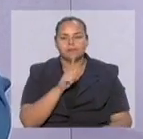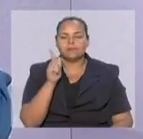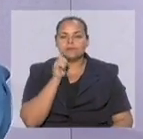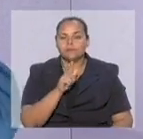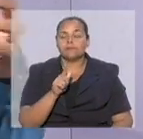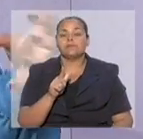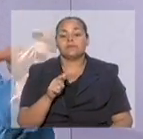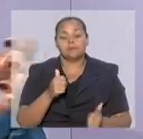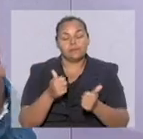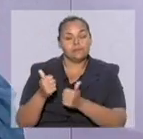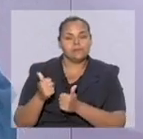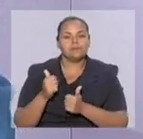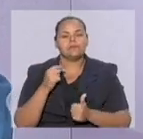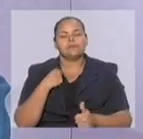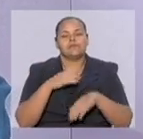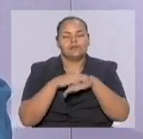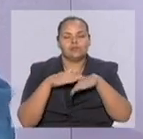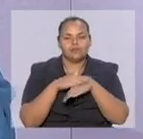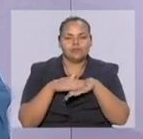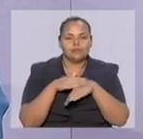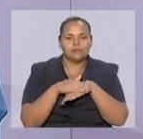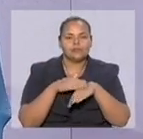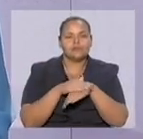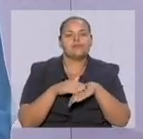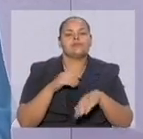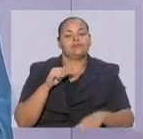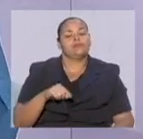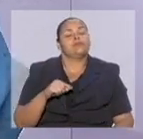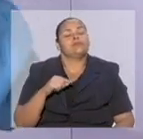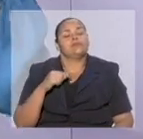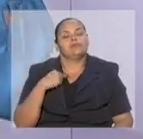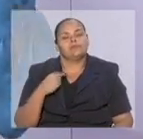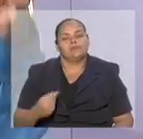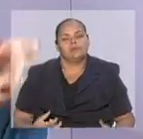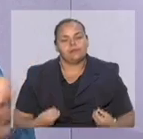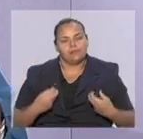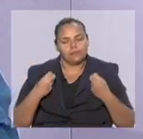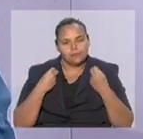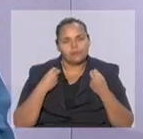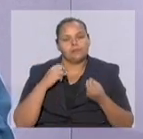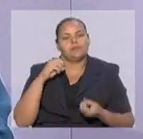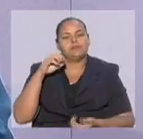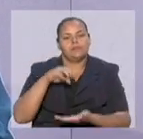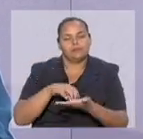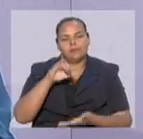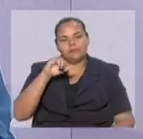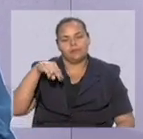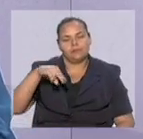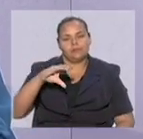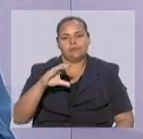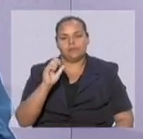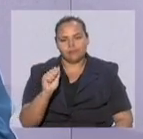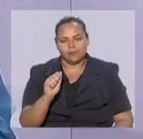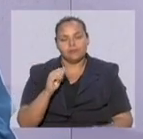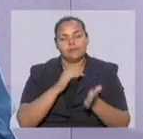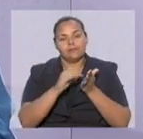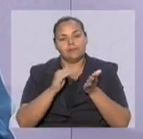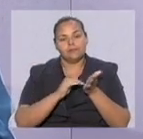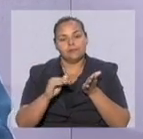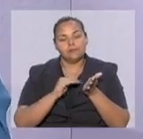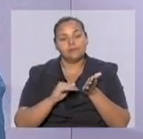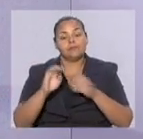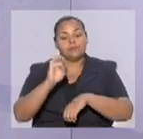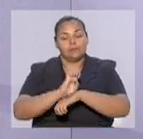E nós observamos nas conversas com a Fundação do Câncer, com o INCA, com a Secretaria